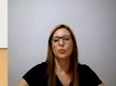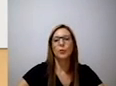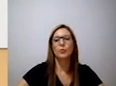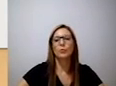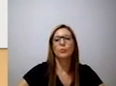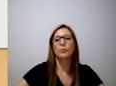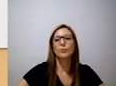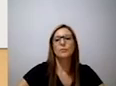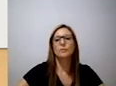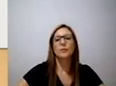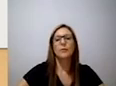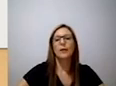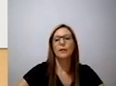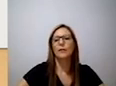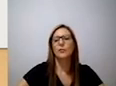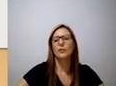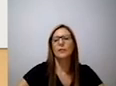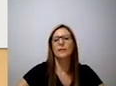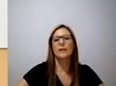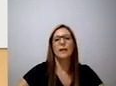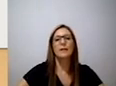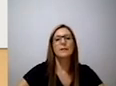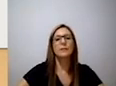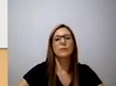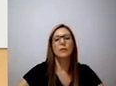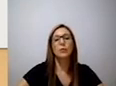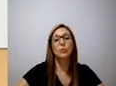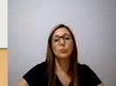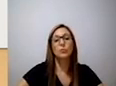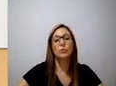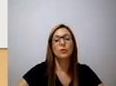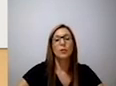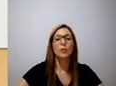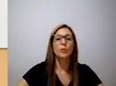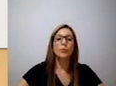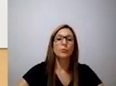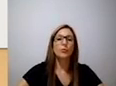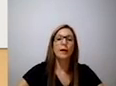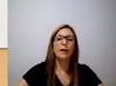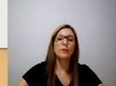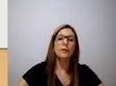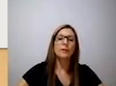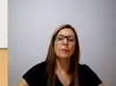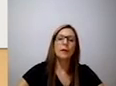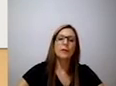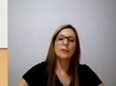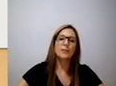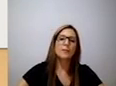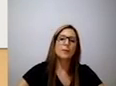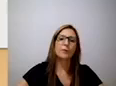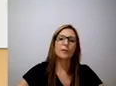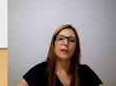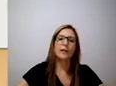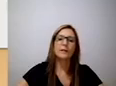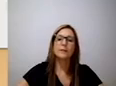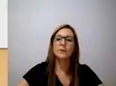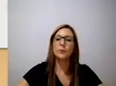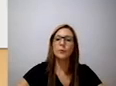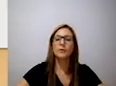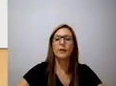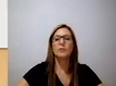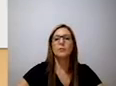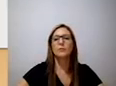outros produtos, não há efeitos colaterais e não tem custo. Por outro lado, ela tem baixíssima eficácia e